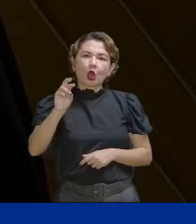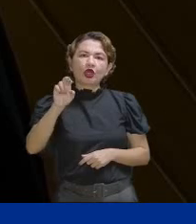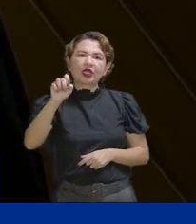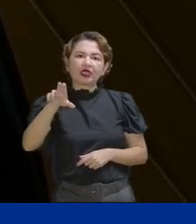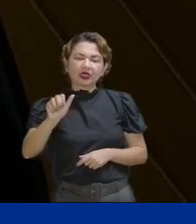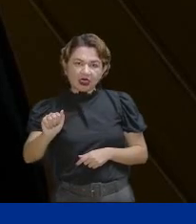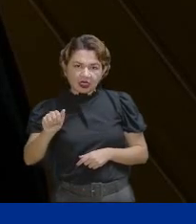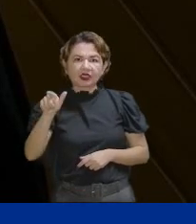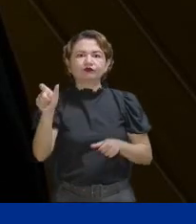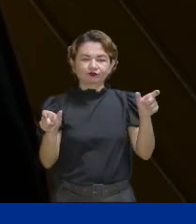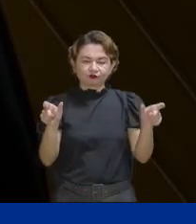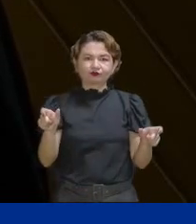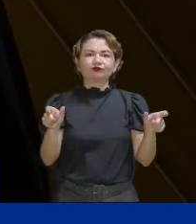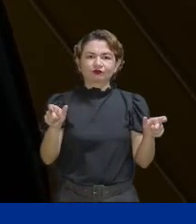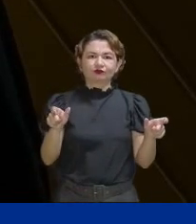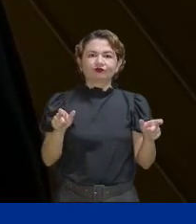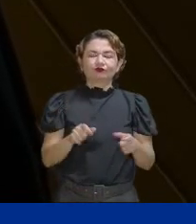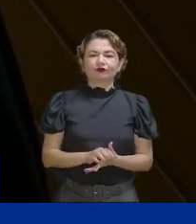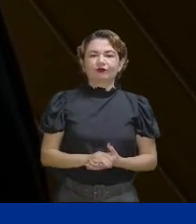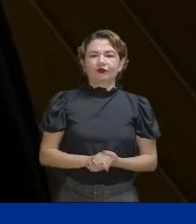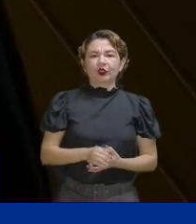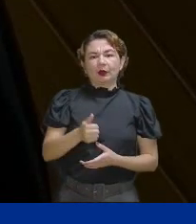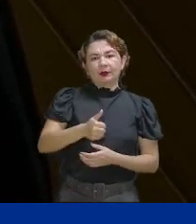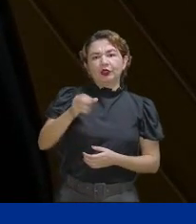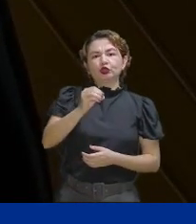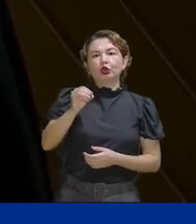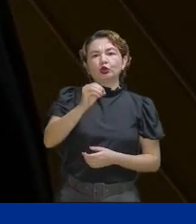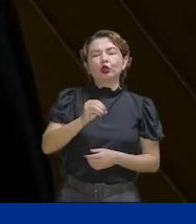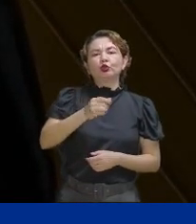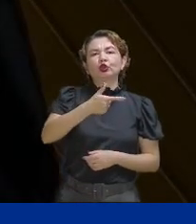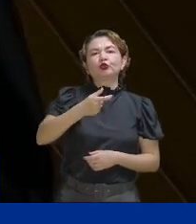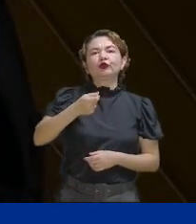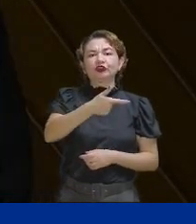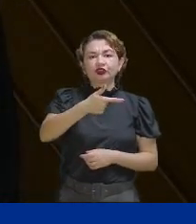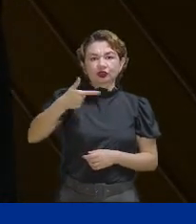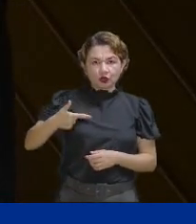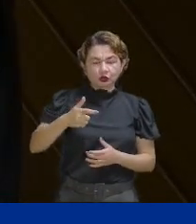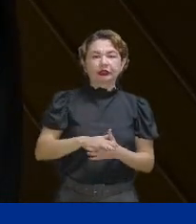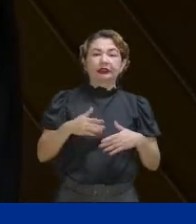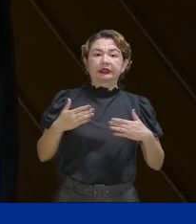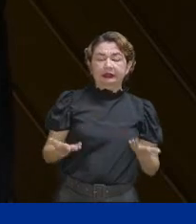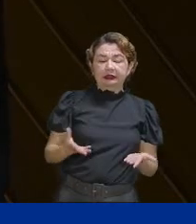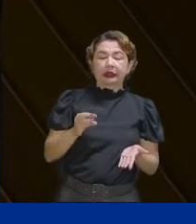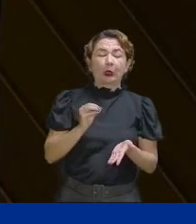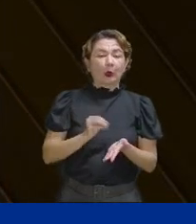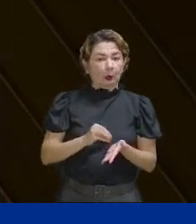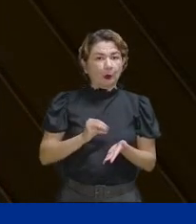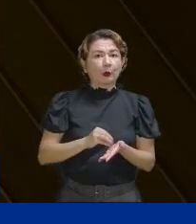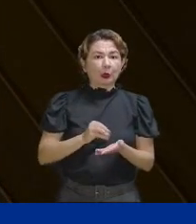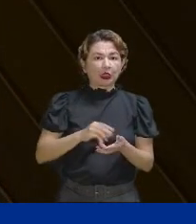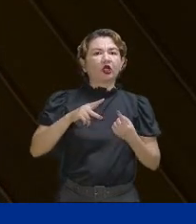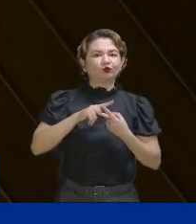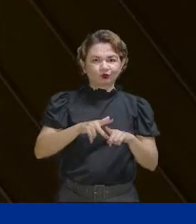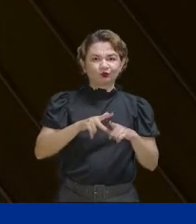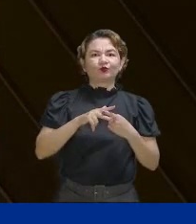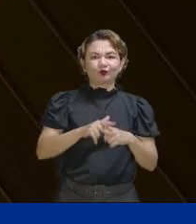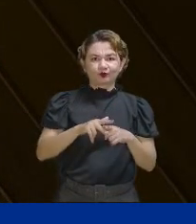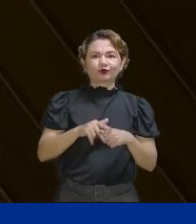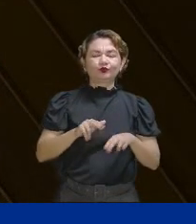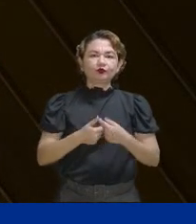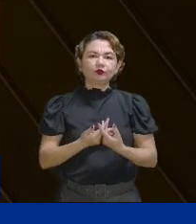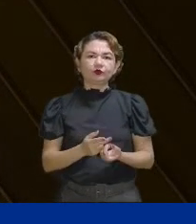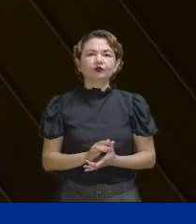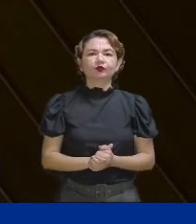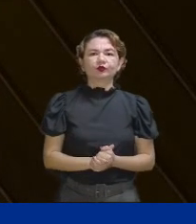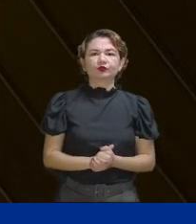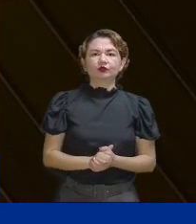de 2022, fecho aspas. No decisum, de fato, há omissão a ser suprida, todavia apenas no